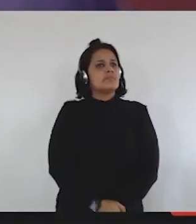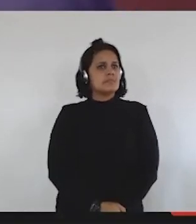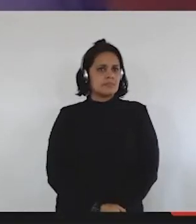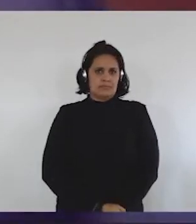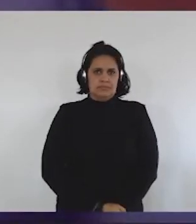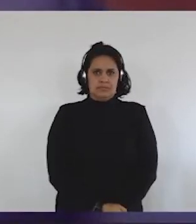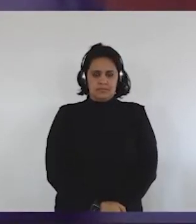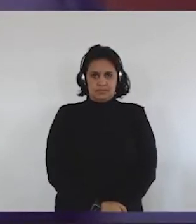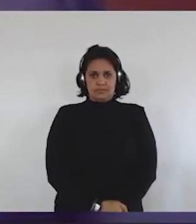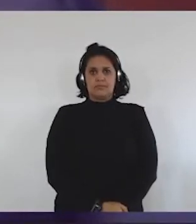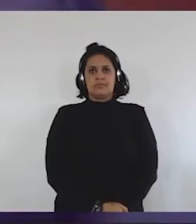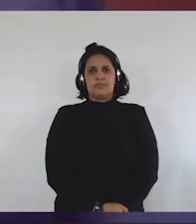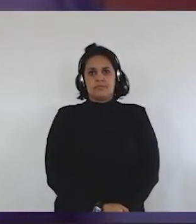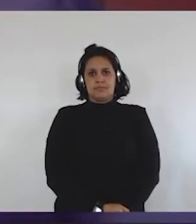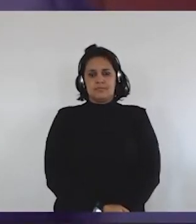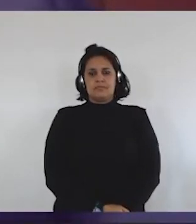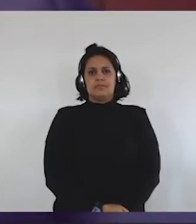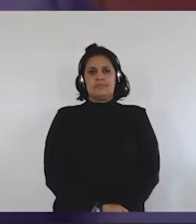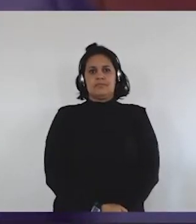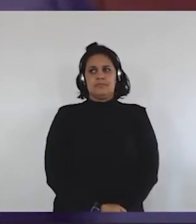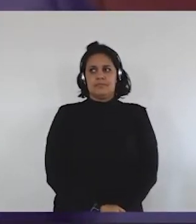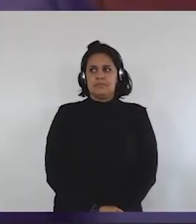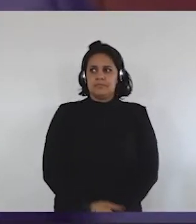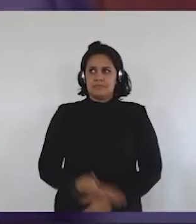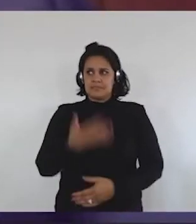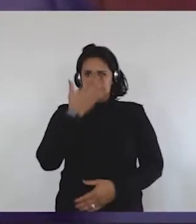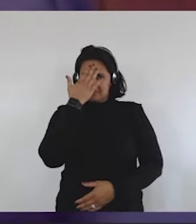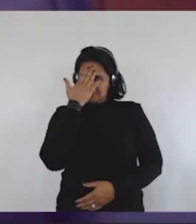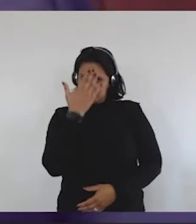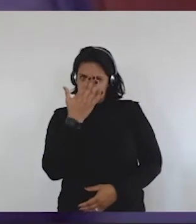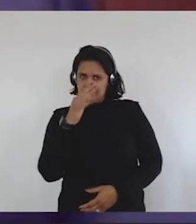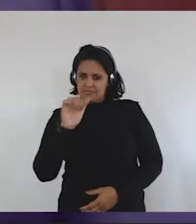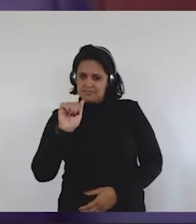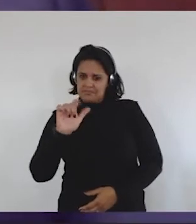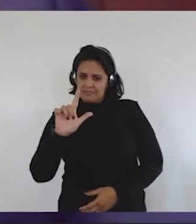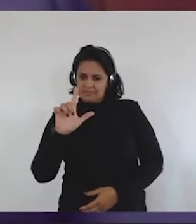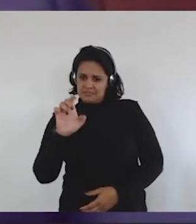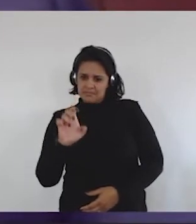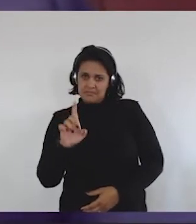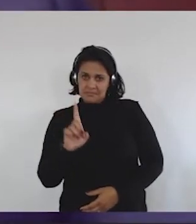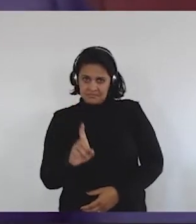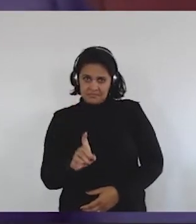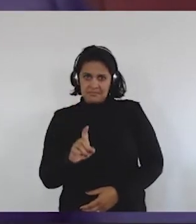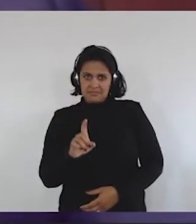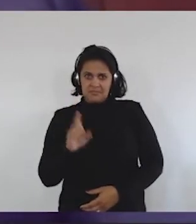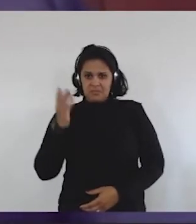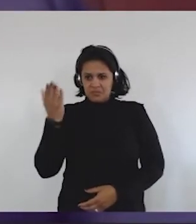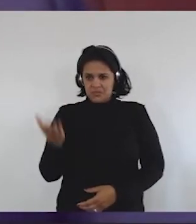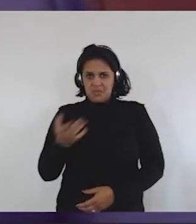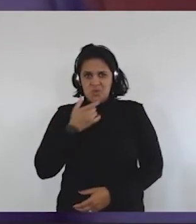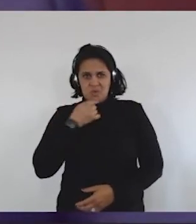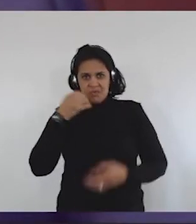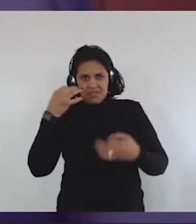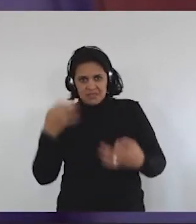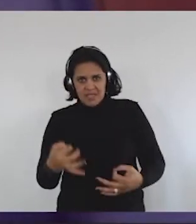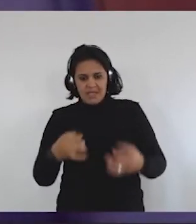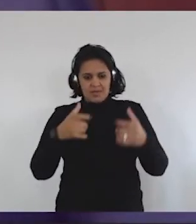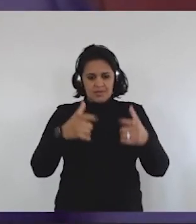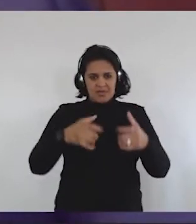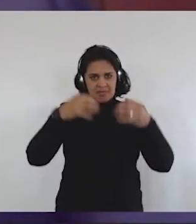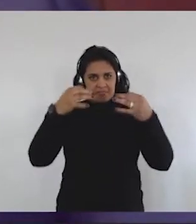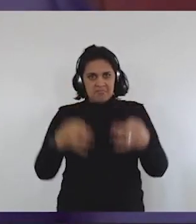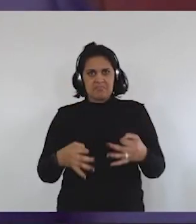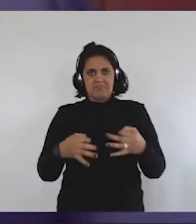Obrigado, Alex. Isso só demonstra a advocacia brasileira que você é o homem certo no lugar certo, né? Com a